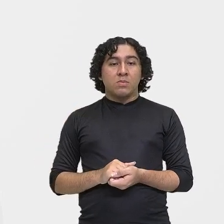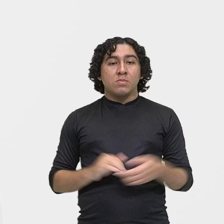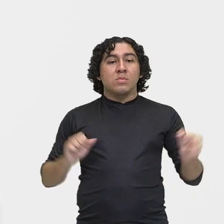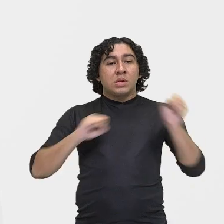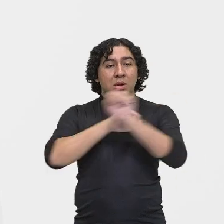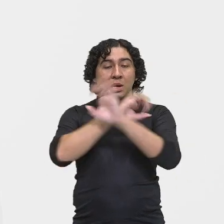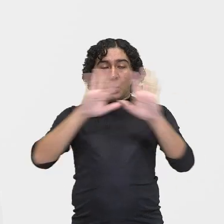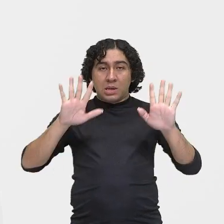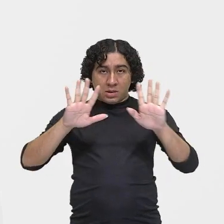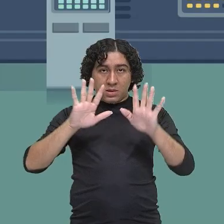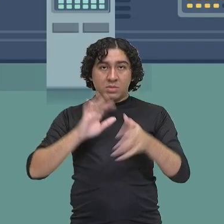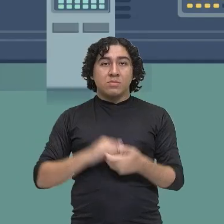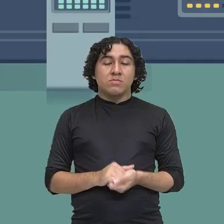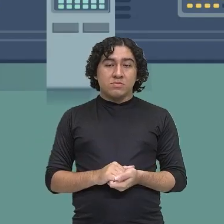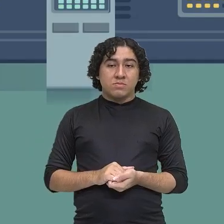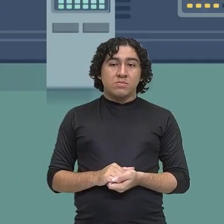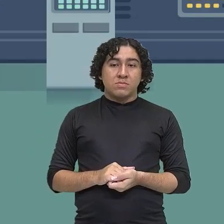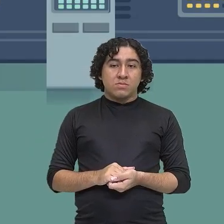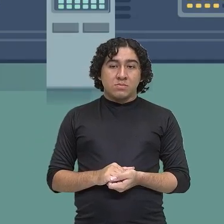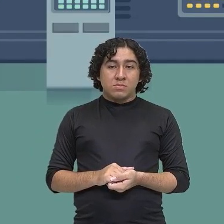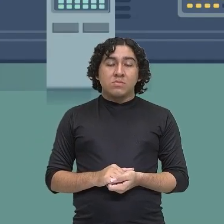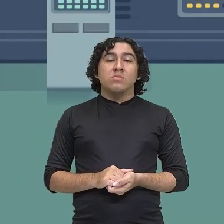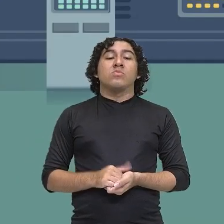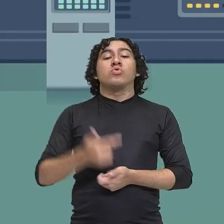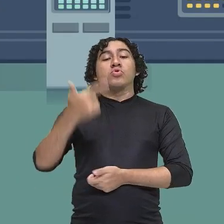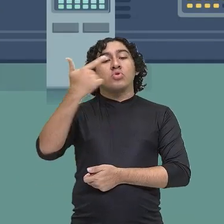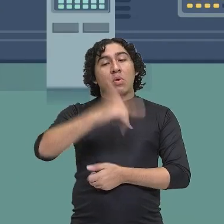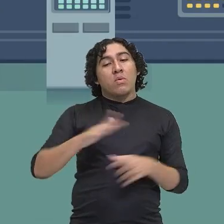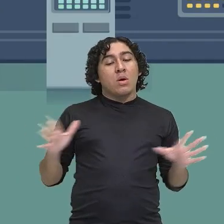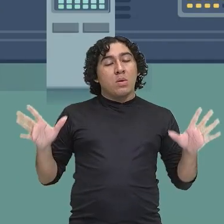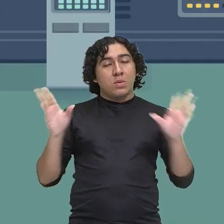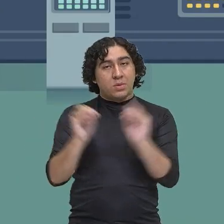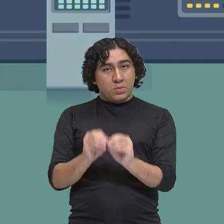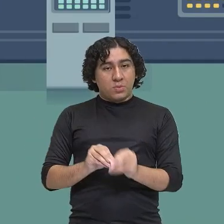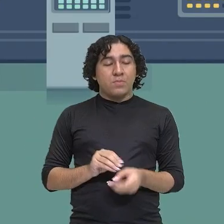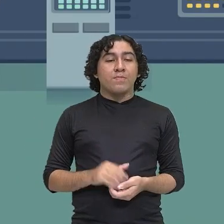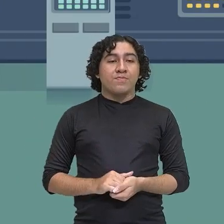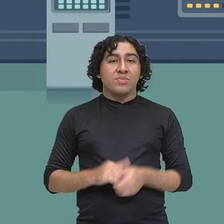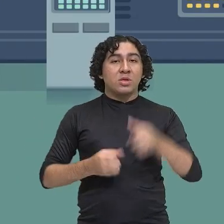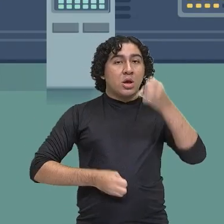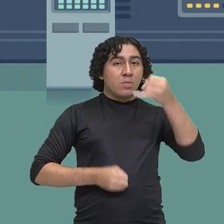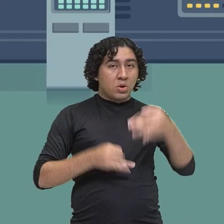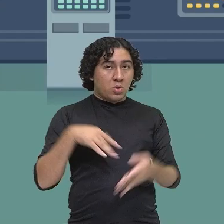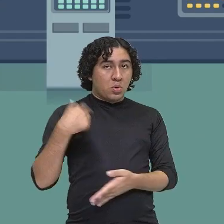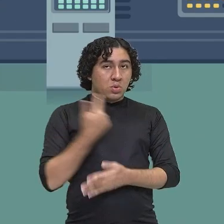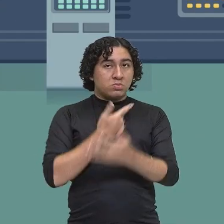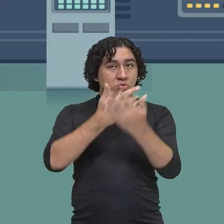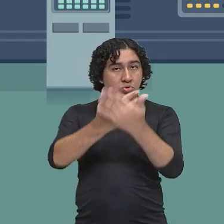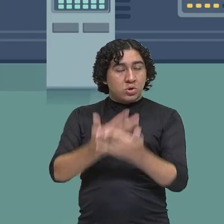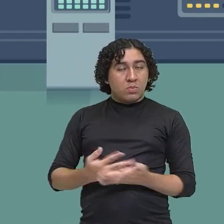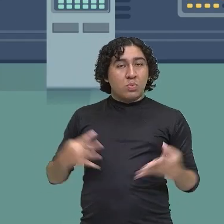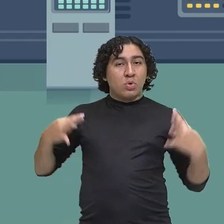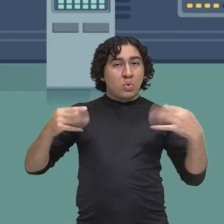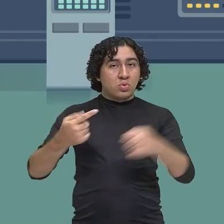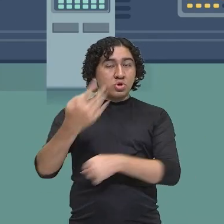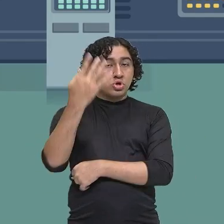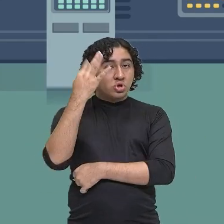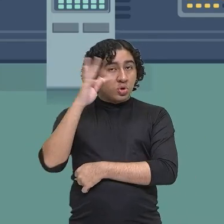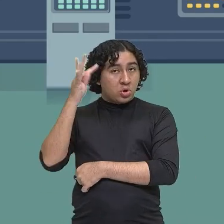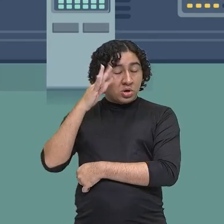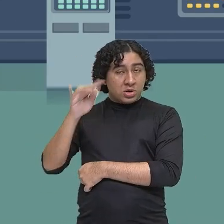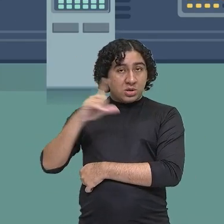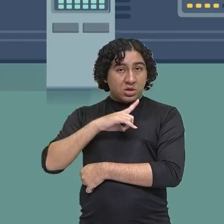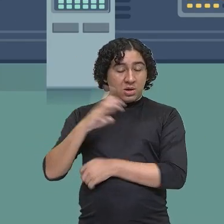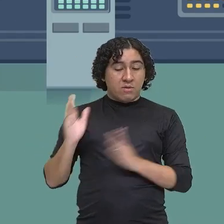Claro que, vamos resumindo novamente, estudamos aí todas as teorias que